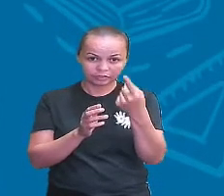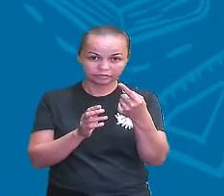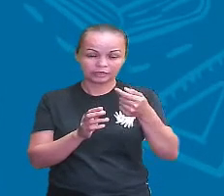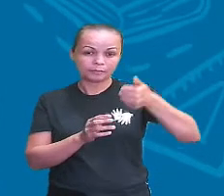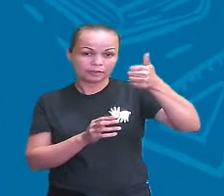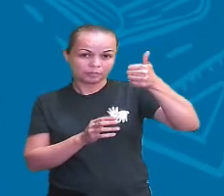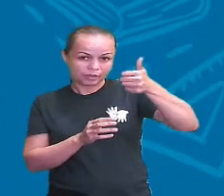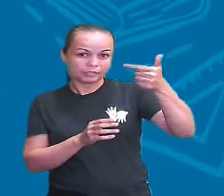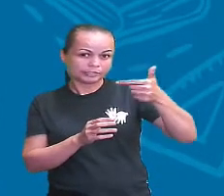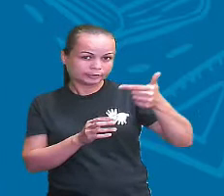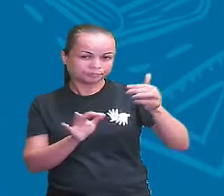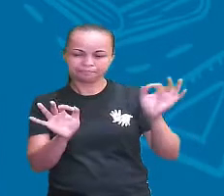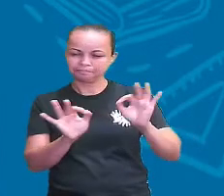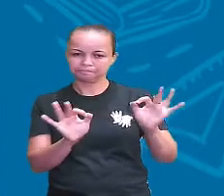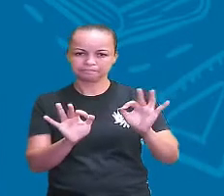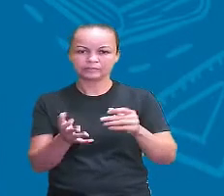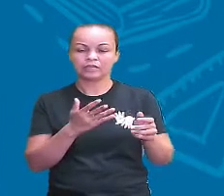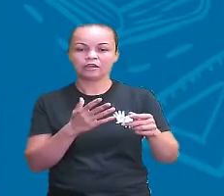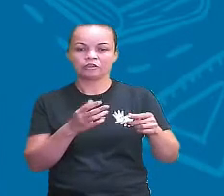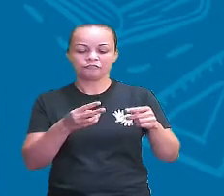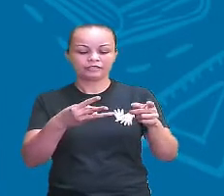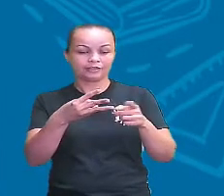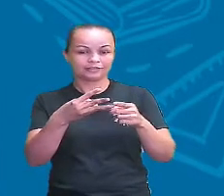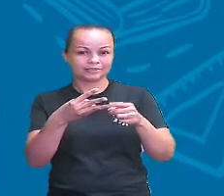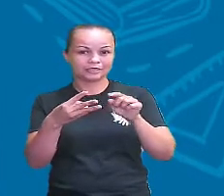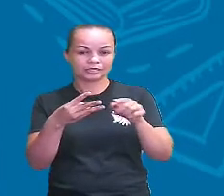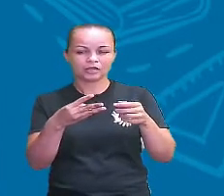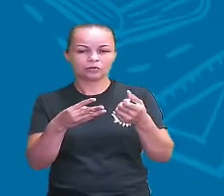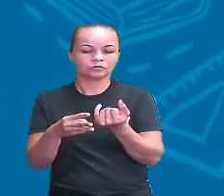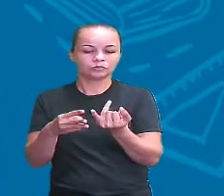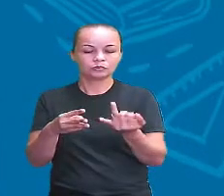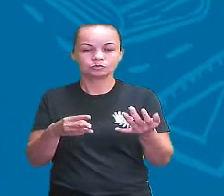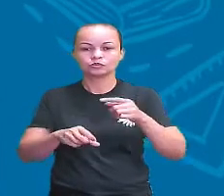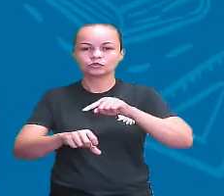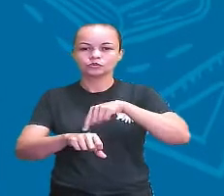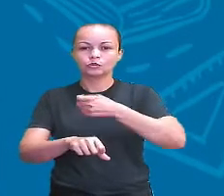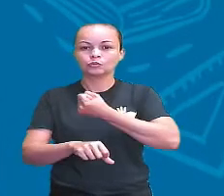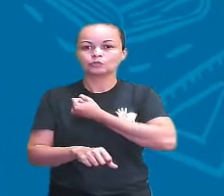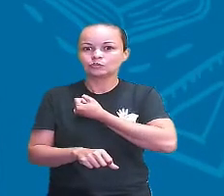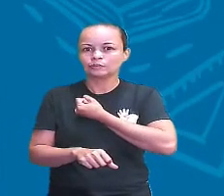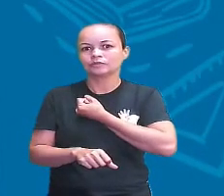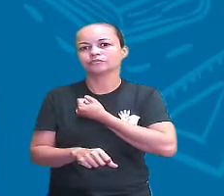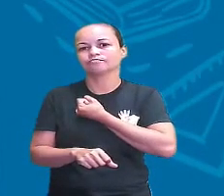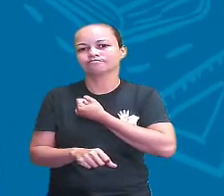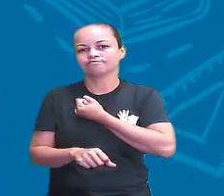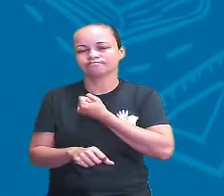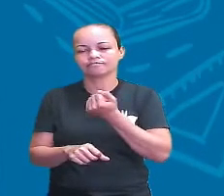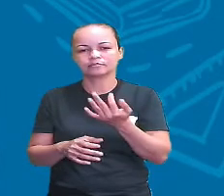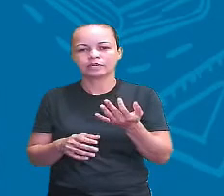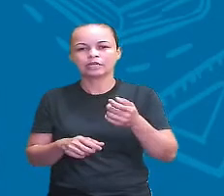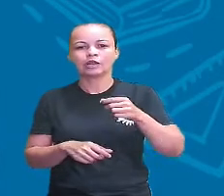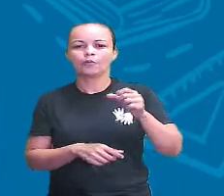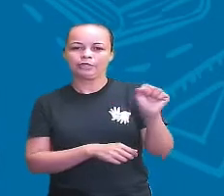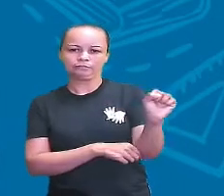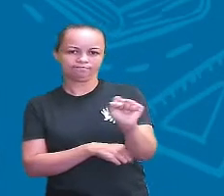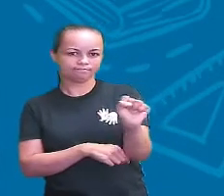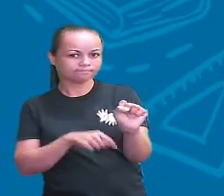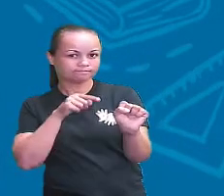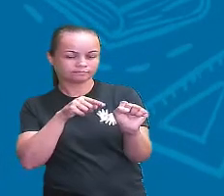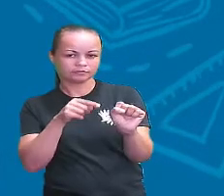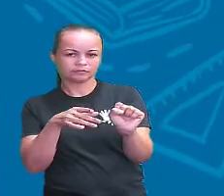primeira e na segunda, não. Você vai ter a contagem através dos números. Então, primeiro e segundo, você